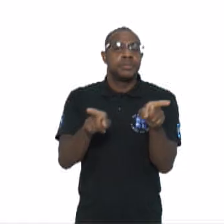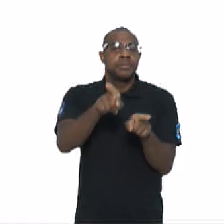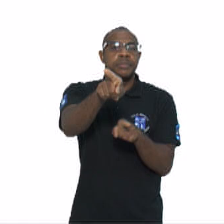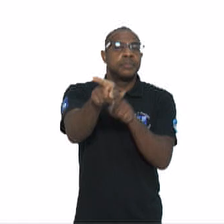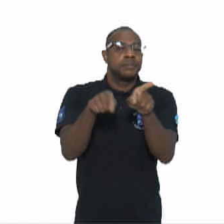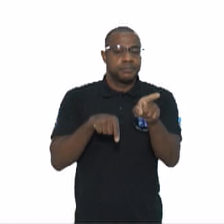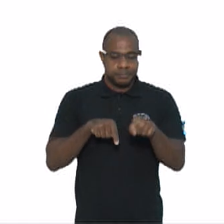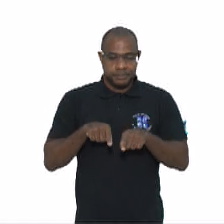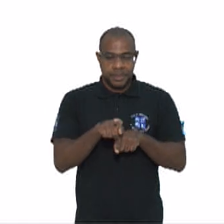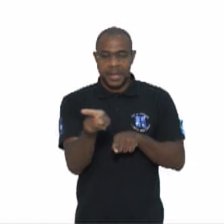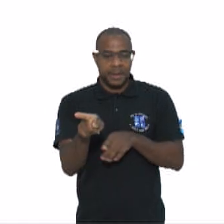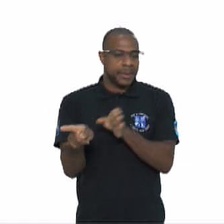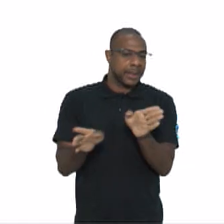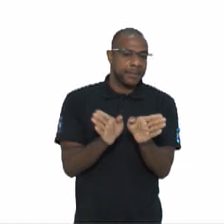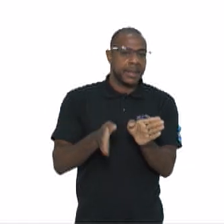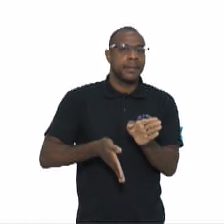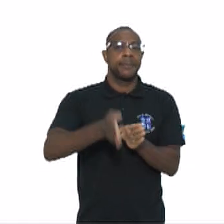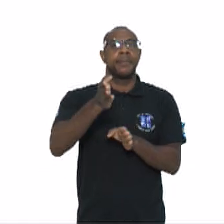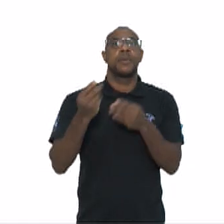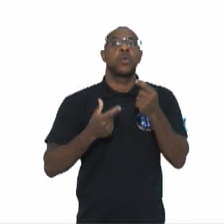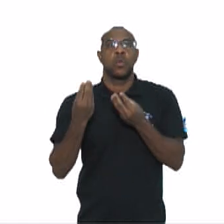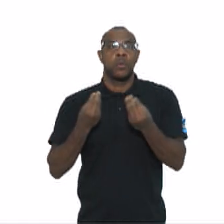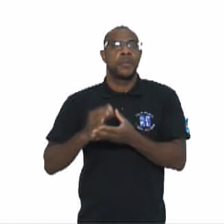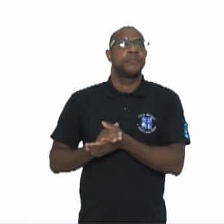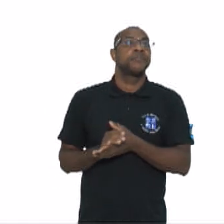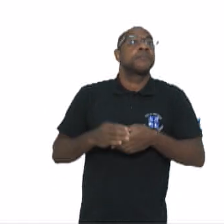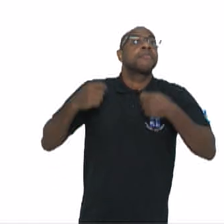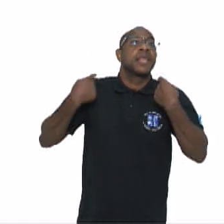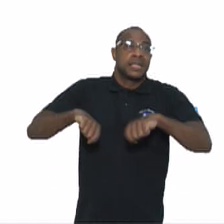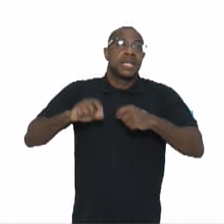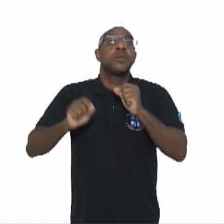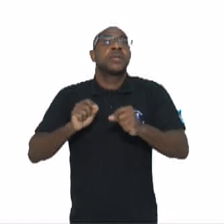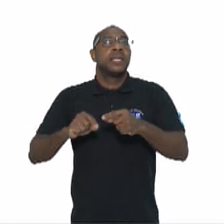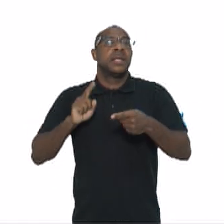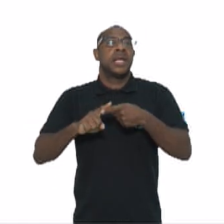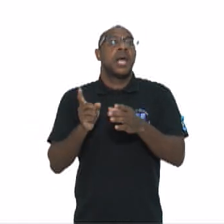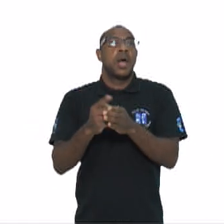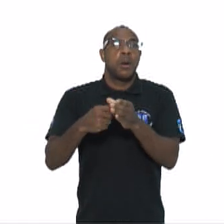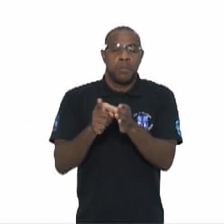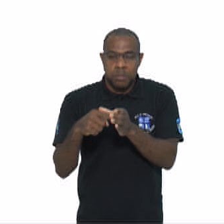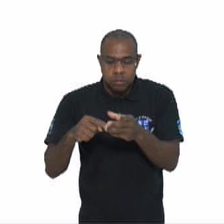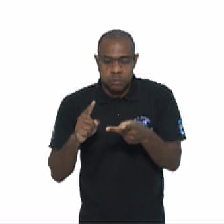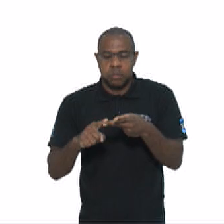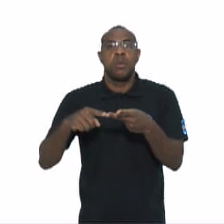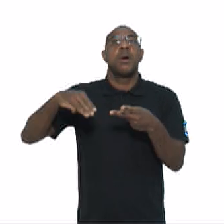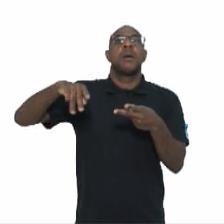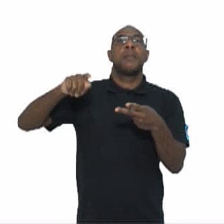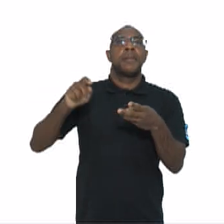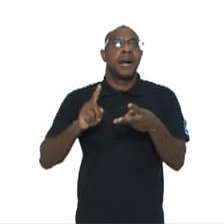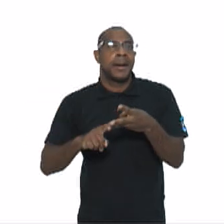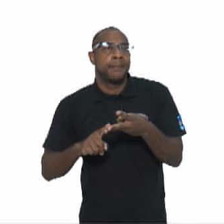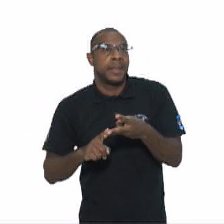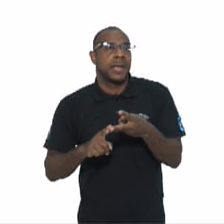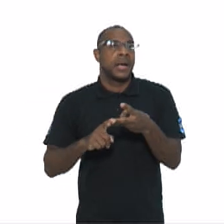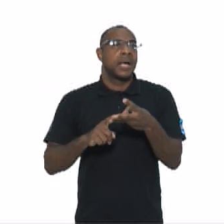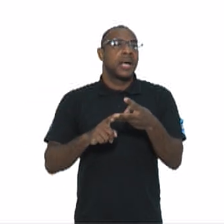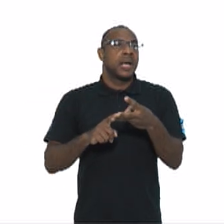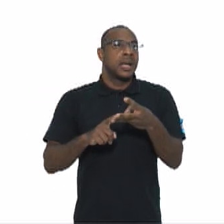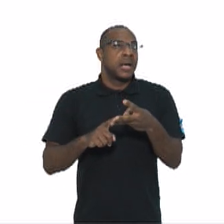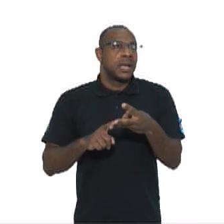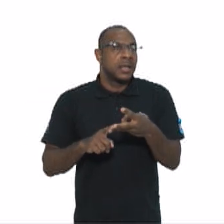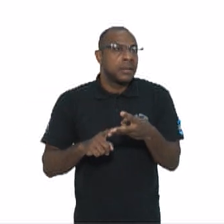O que é necessário? Vimos que é necessário um mapa, uma bússola, o ponto de controle, o picotador, o cartão de controle e um